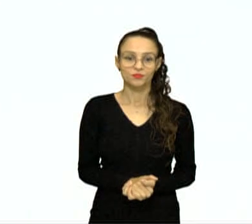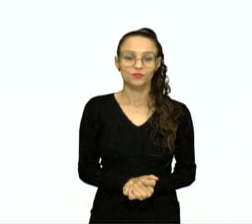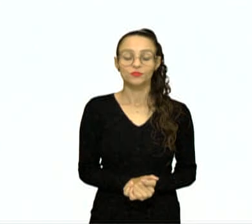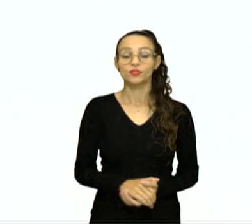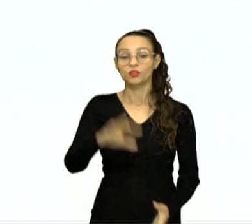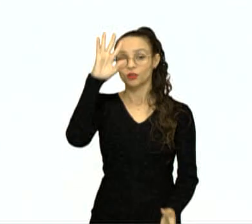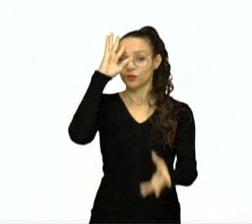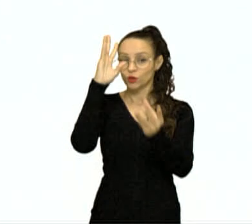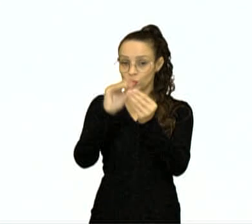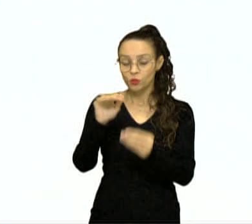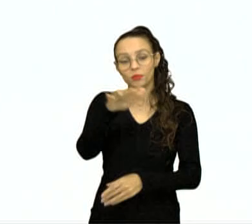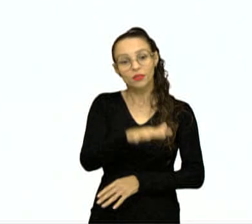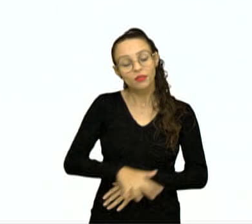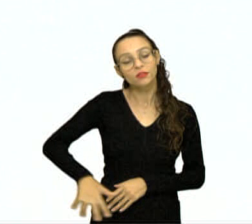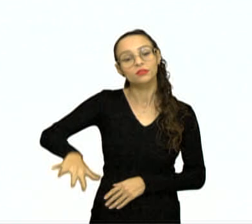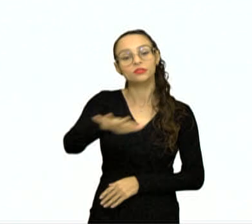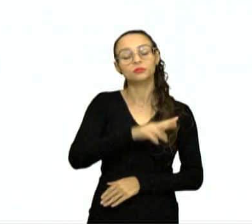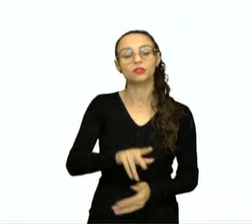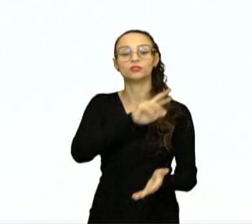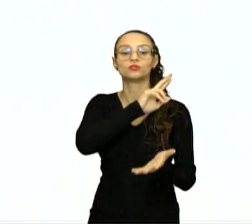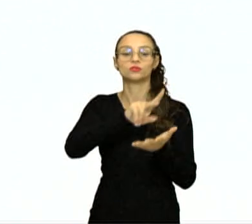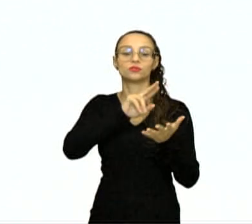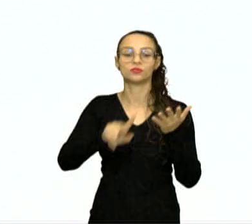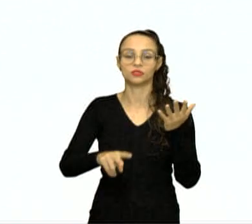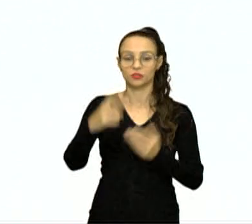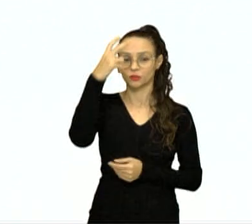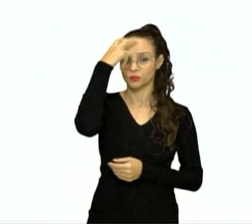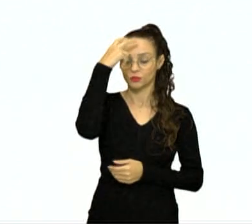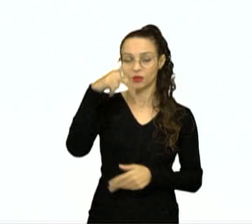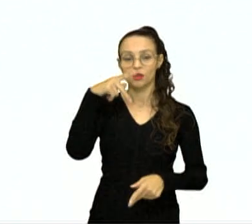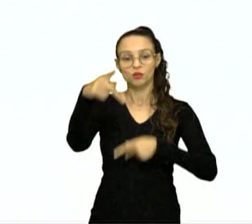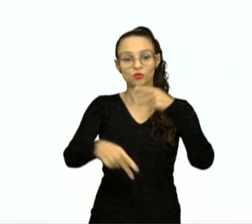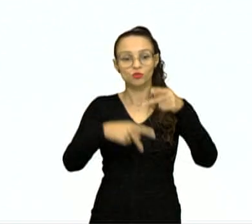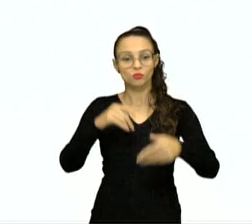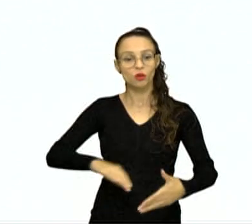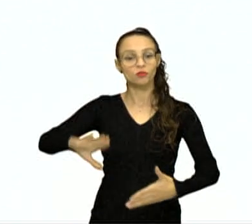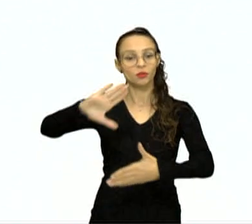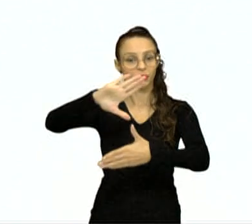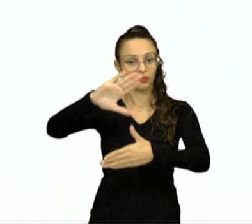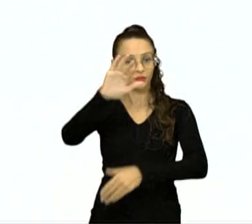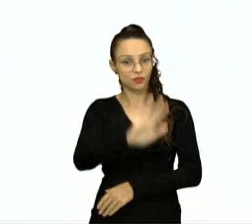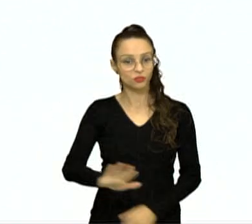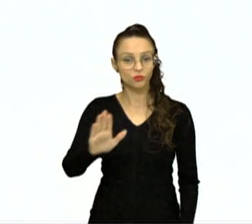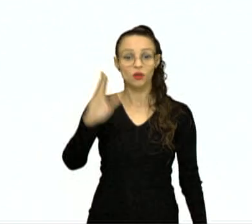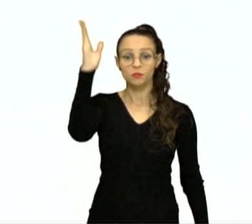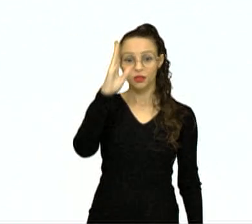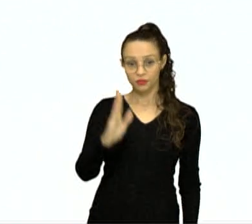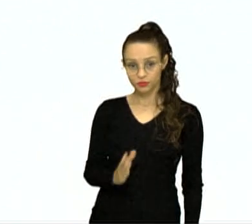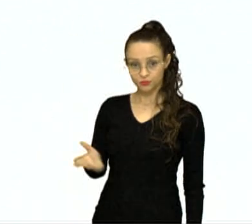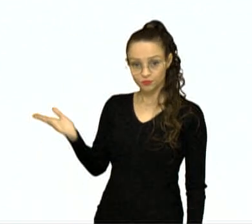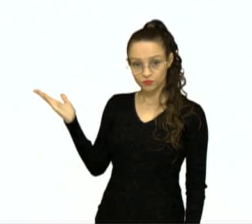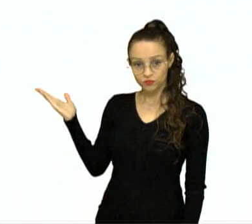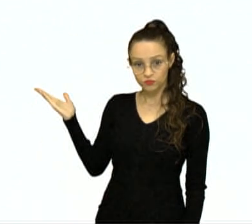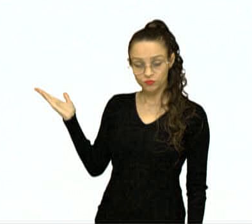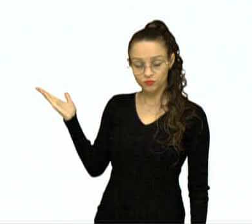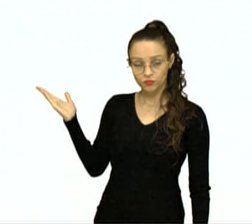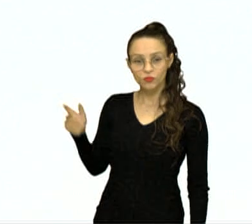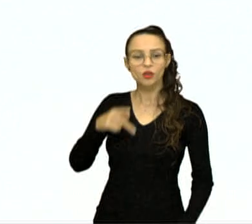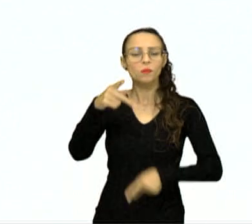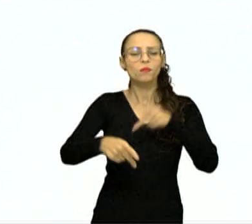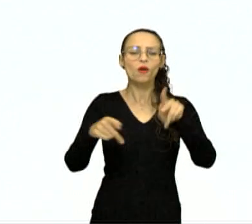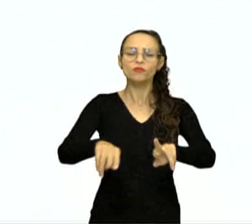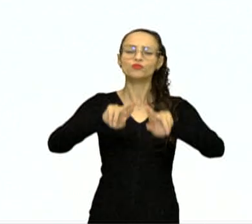Compreender os espaços e a diversidade cultural dos povos americanos. Já começa com o próprio Brasil. Aqui você tem uma imagem de povos de